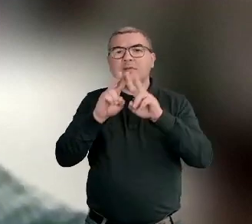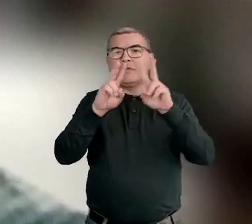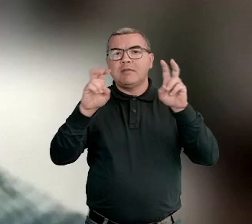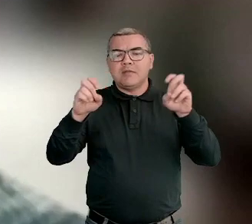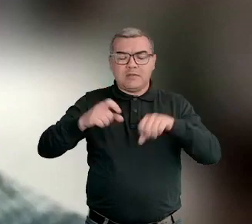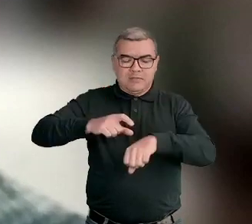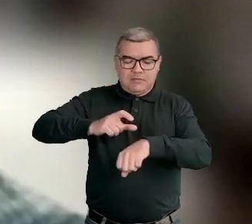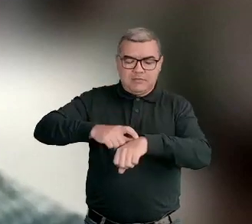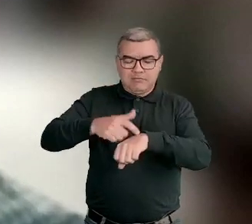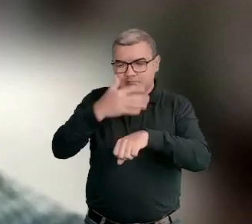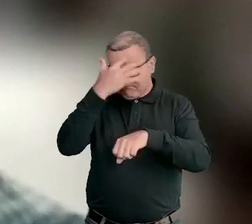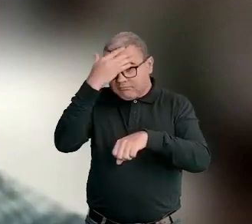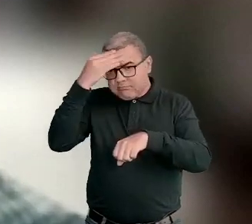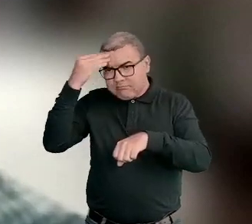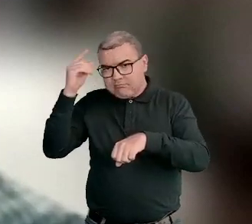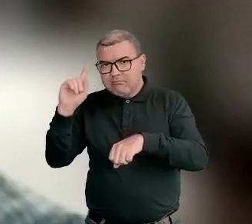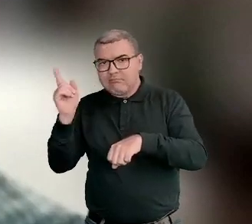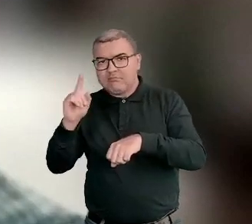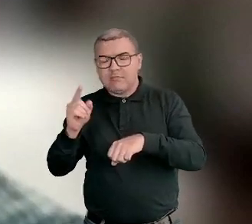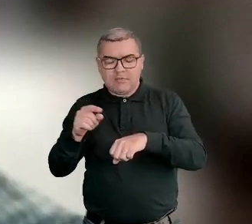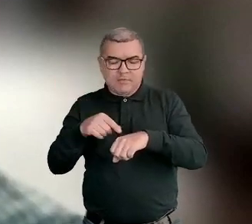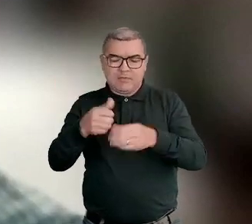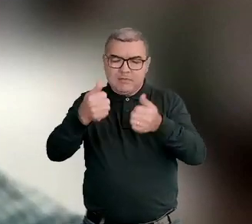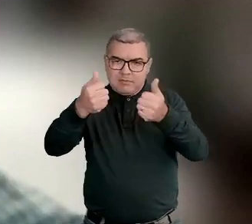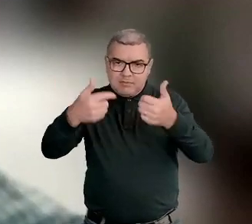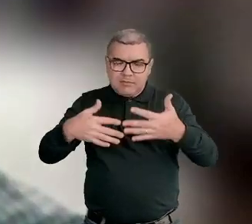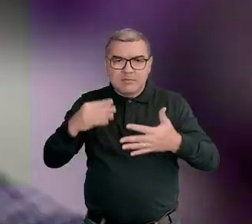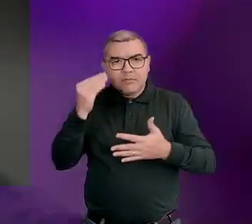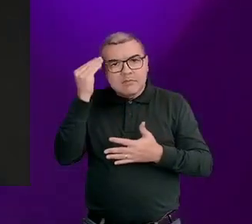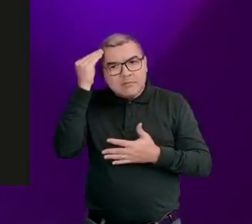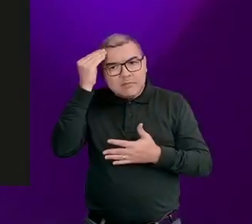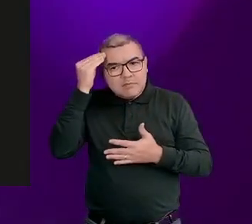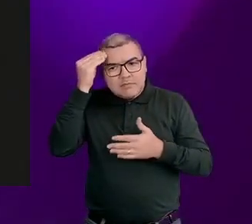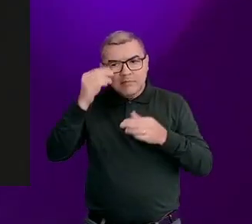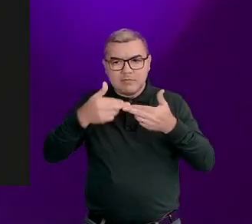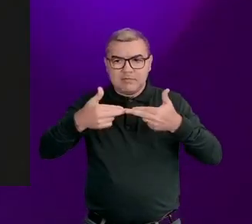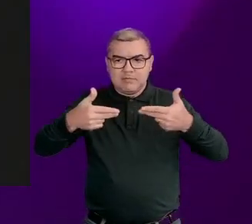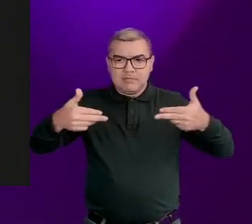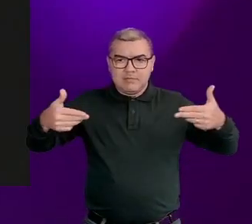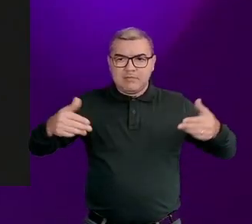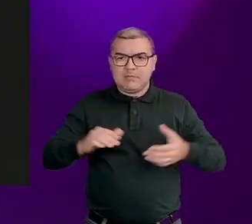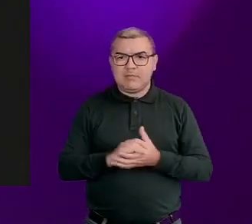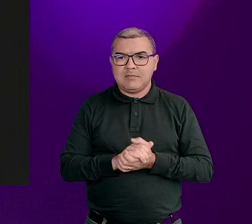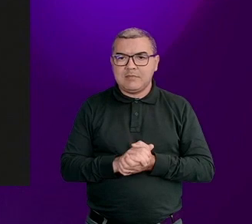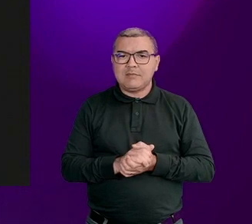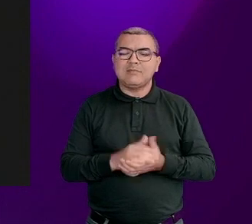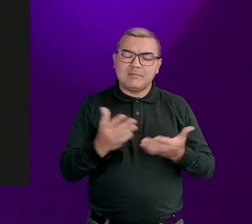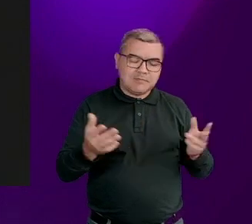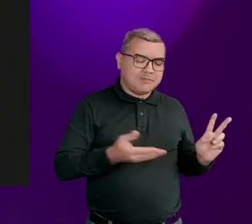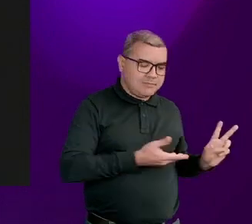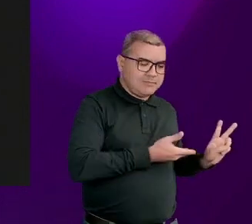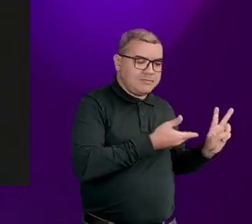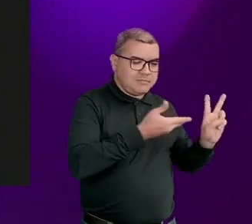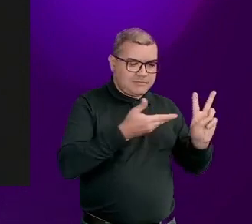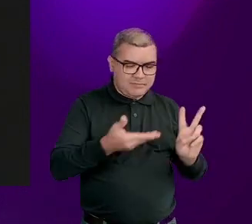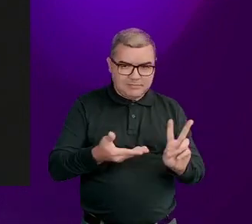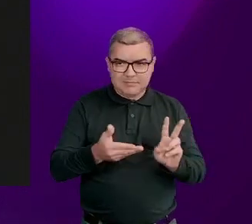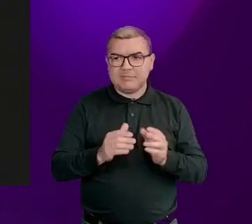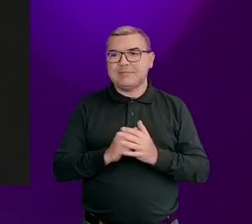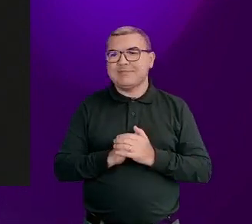que narra as experiências dela. O Arnaldo vai ser o moderador e comentarista, quem eu passo a palavra